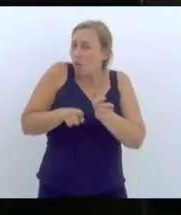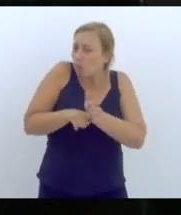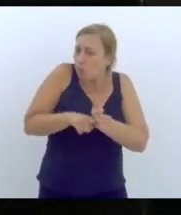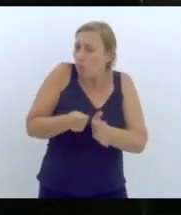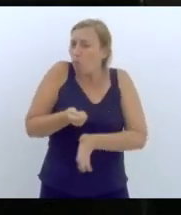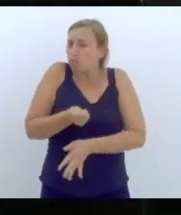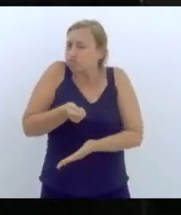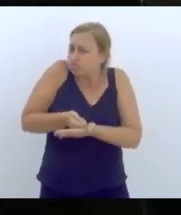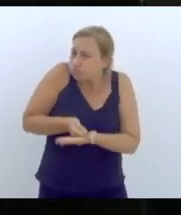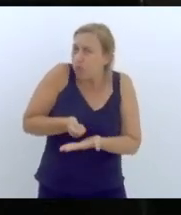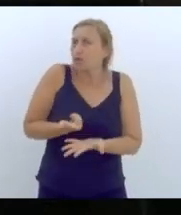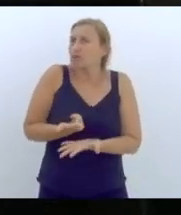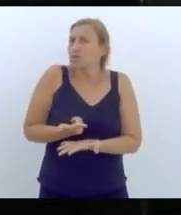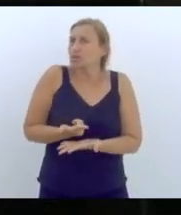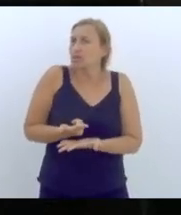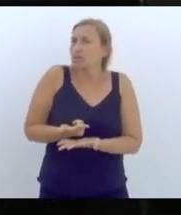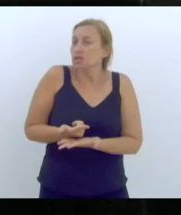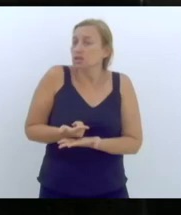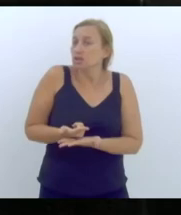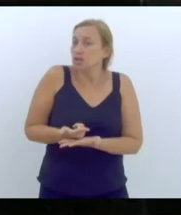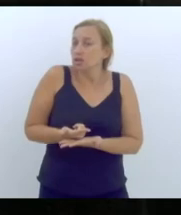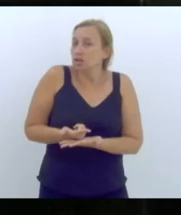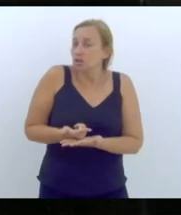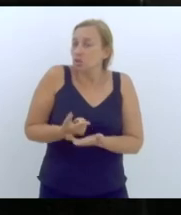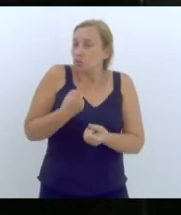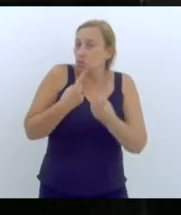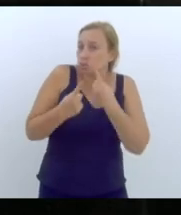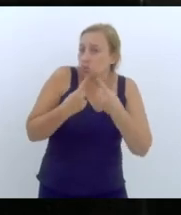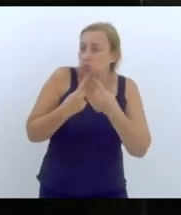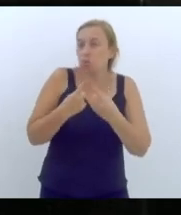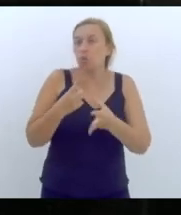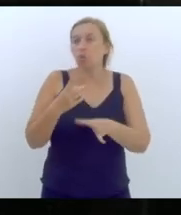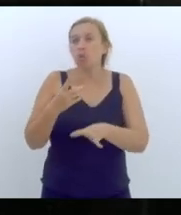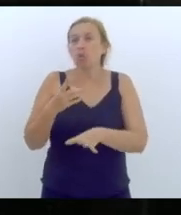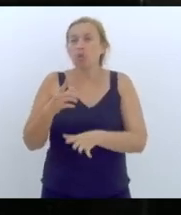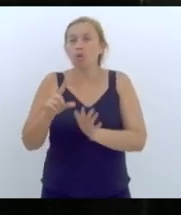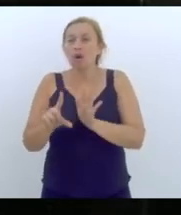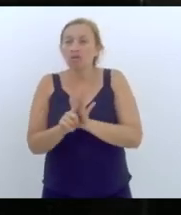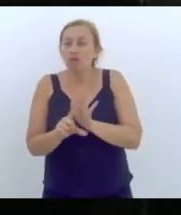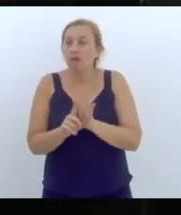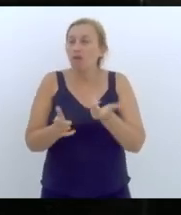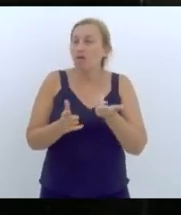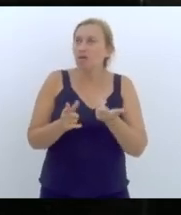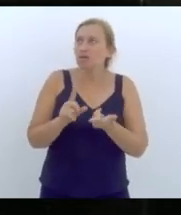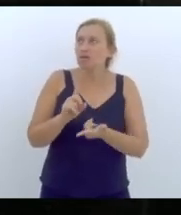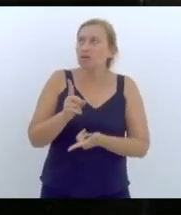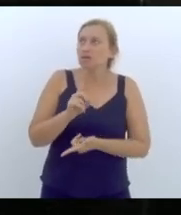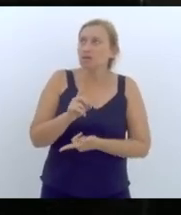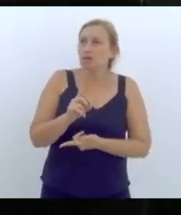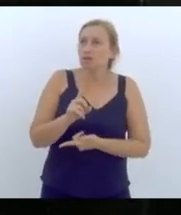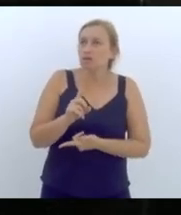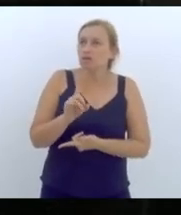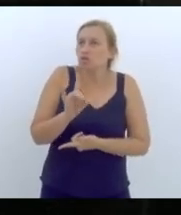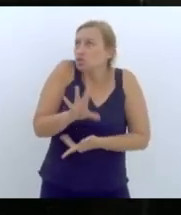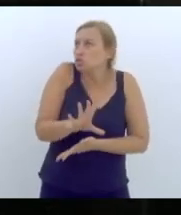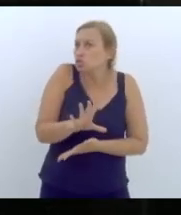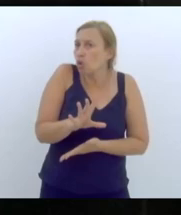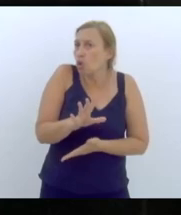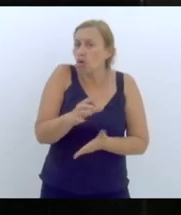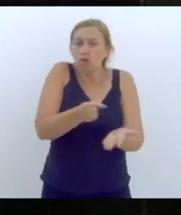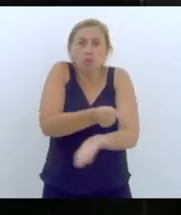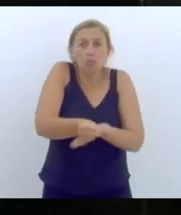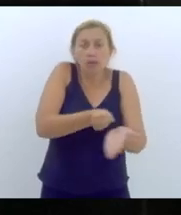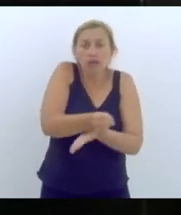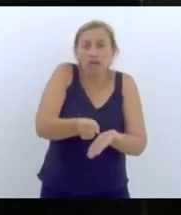essa cobrança, esse ímpeto do debate legislativo, ele não deve se ater tão somente ao período